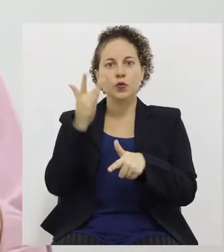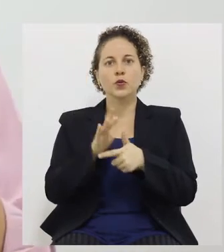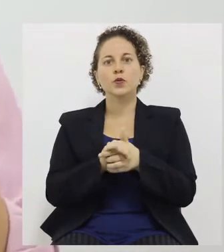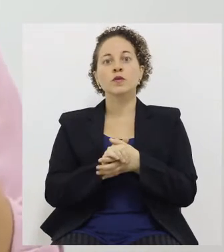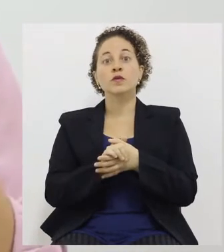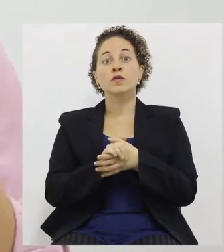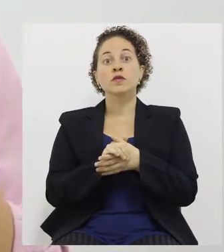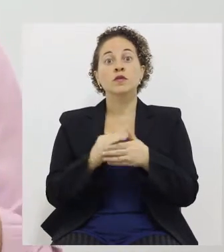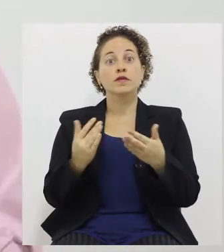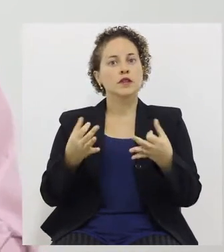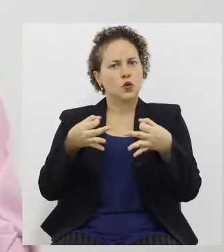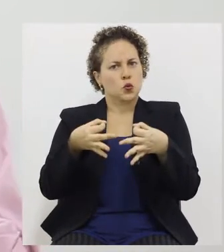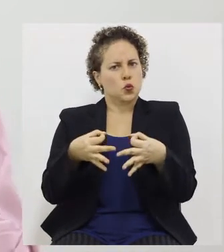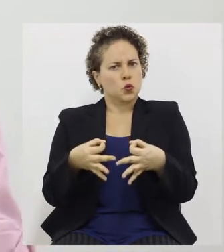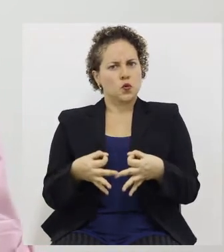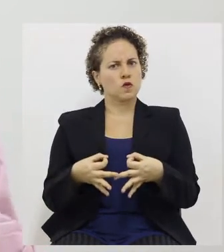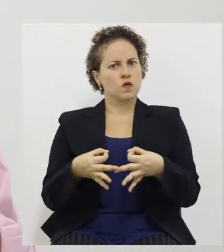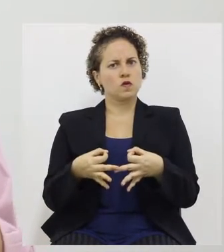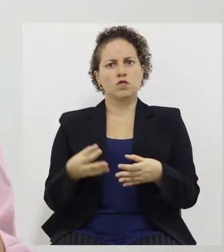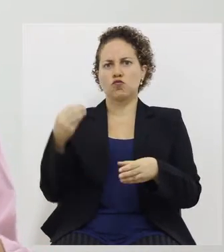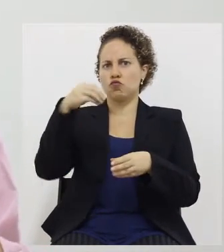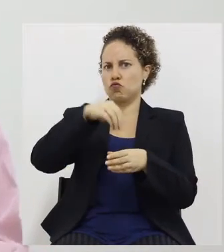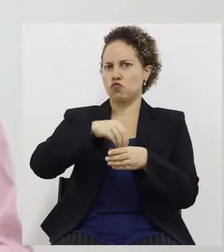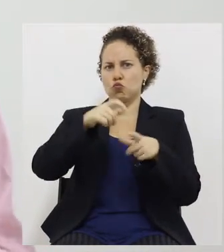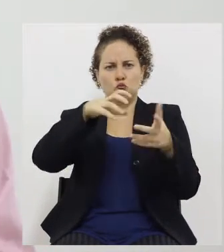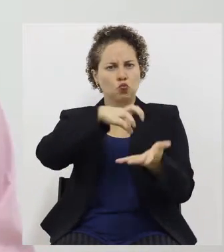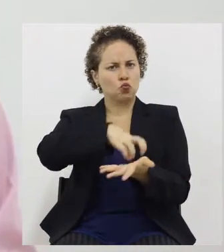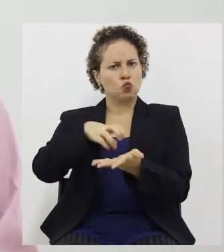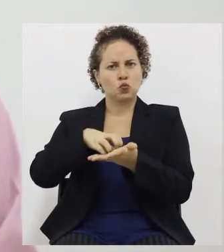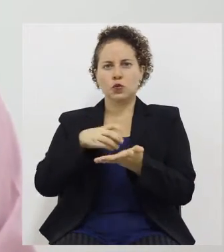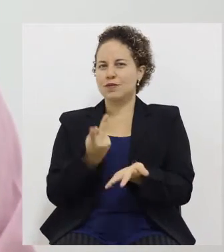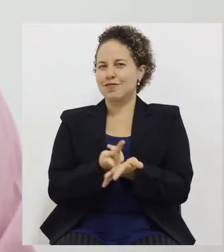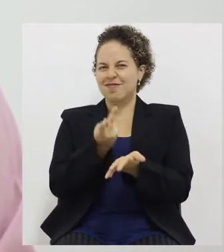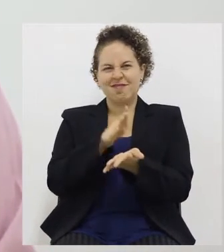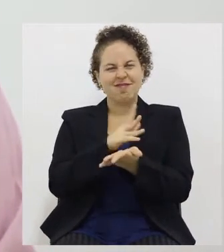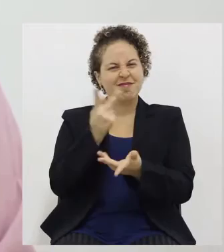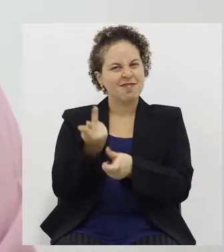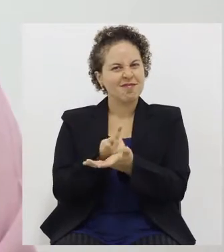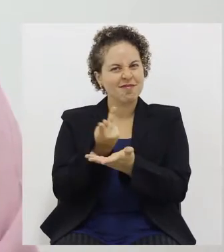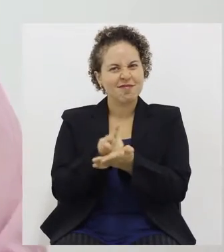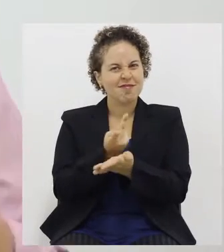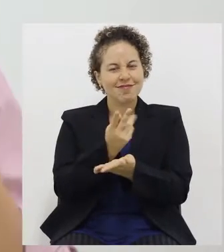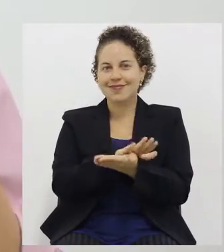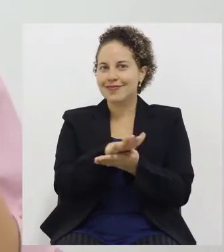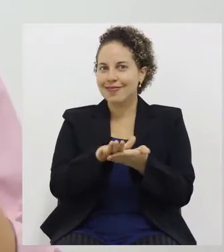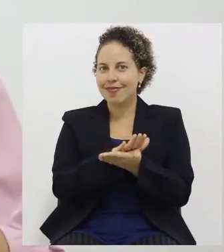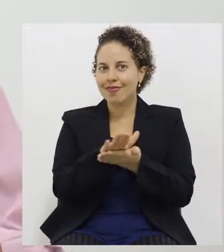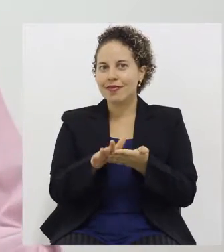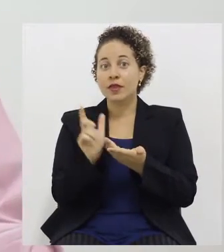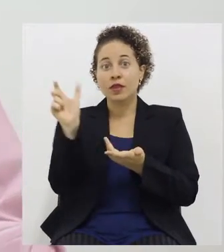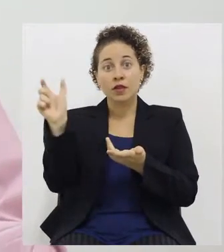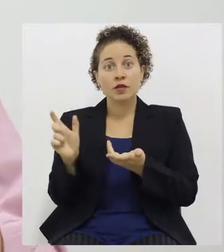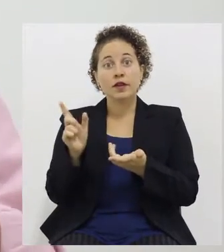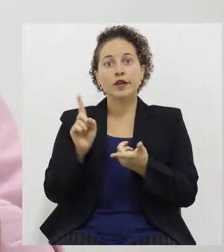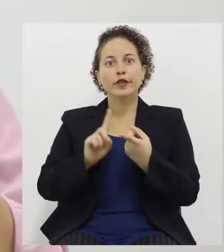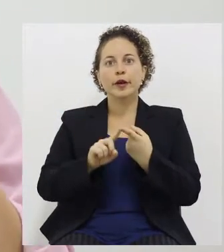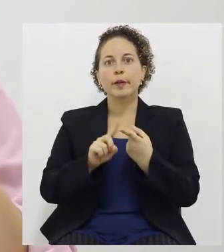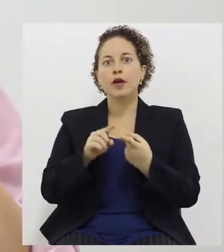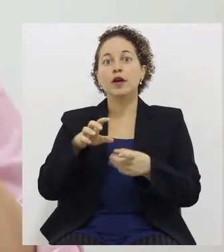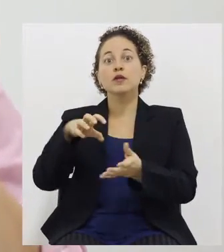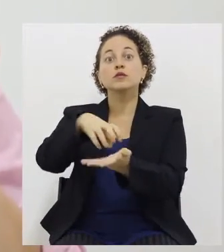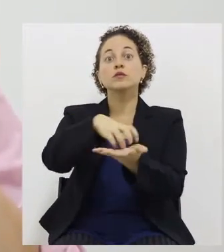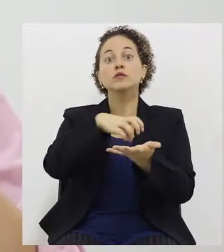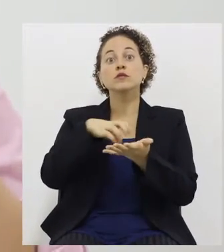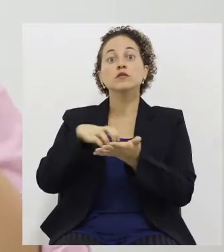posição de que está tudo certo no setor dele, nada acontece de errado no setor dele e, inclusive, o erro deve estar nos